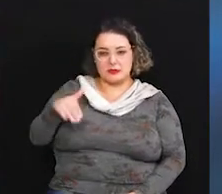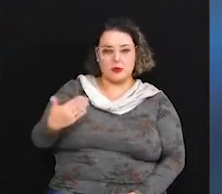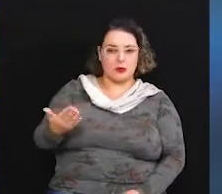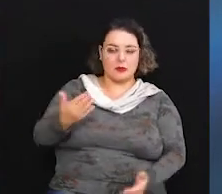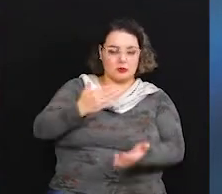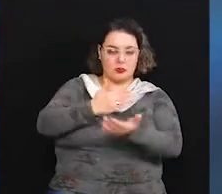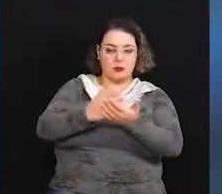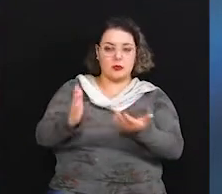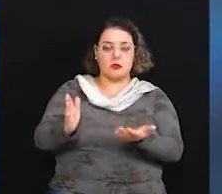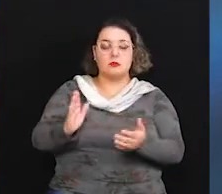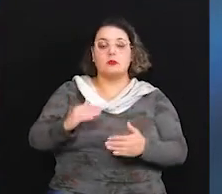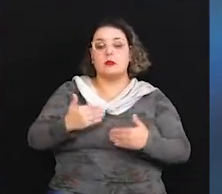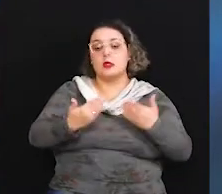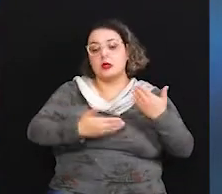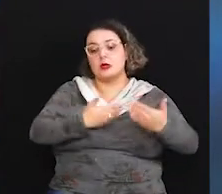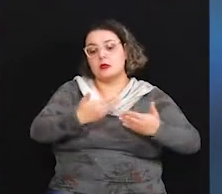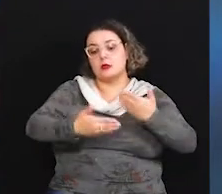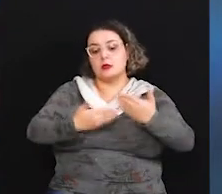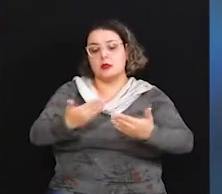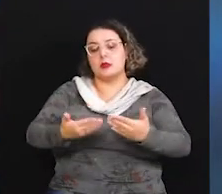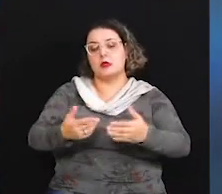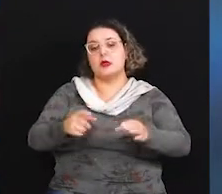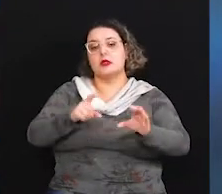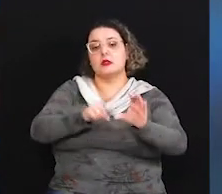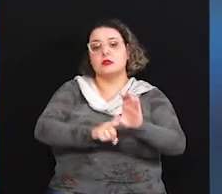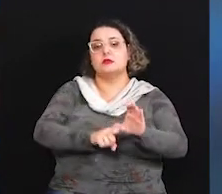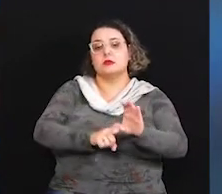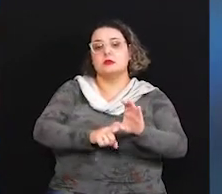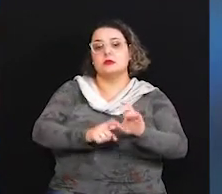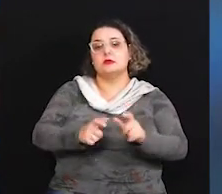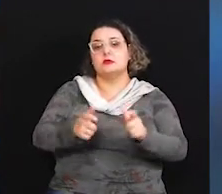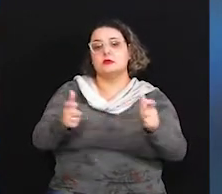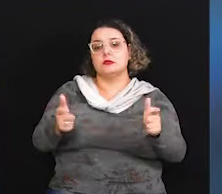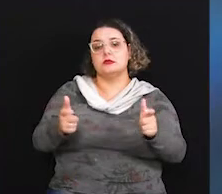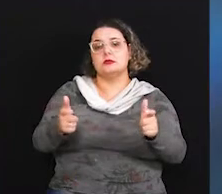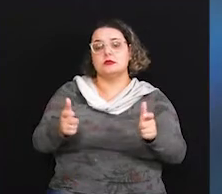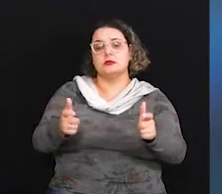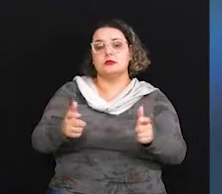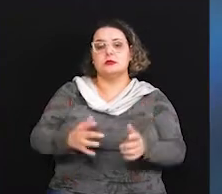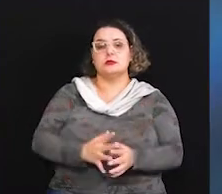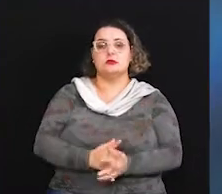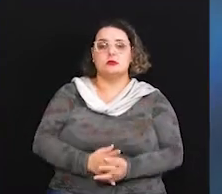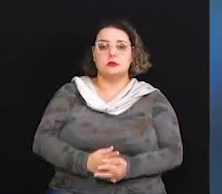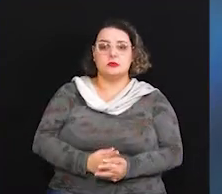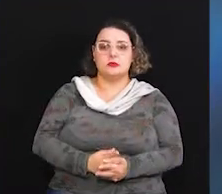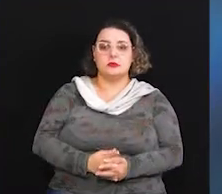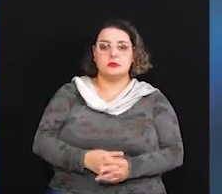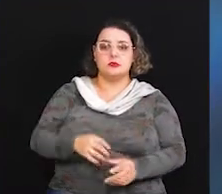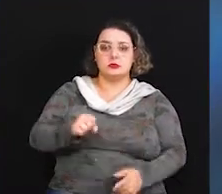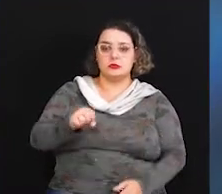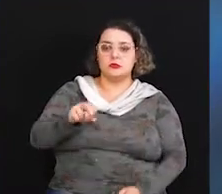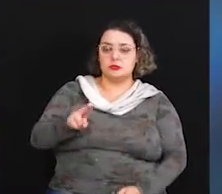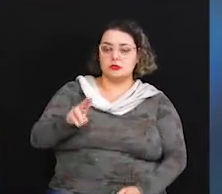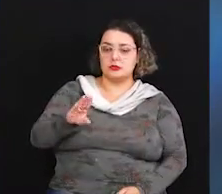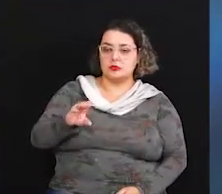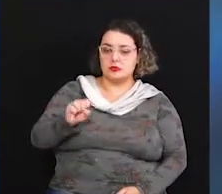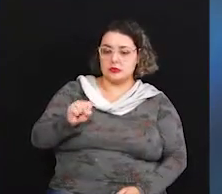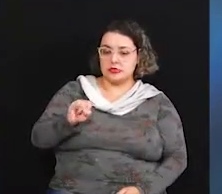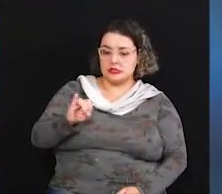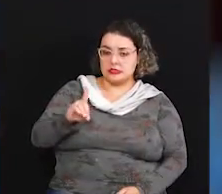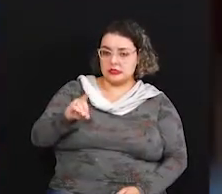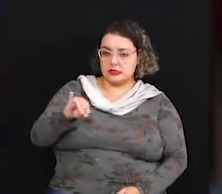isso, mas passou-se a depender grandemente do subsídio da